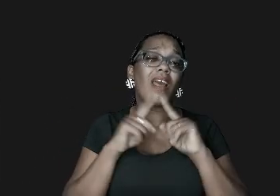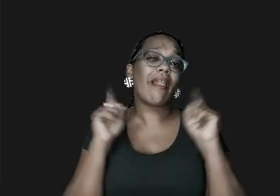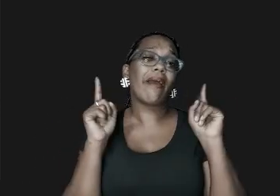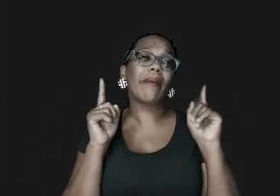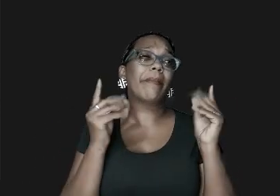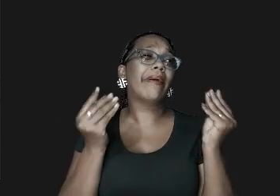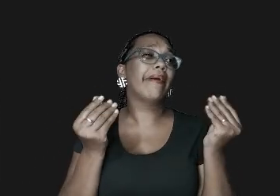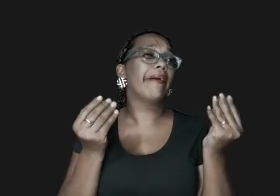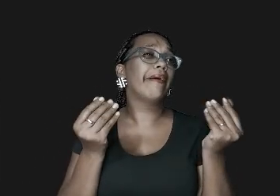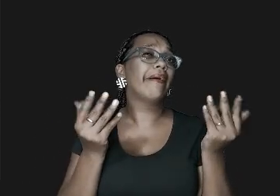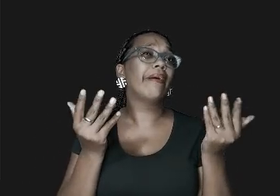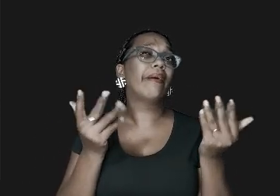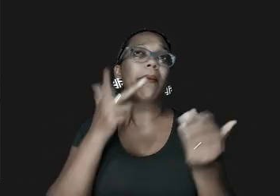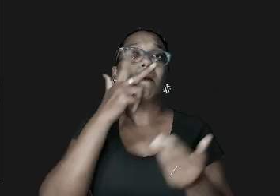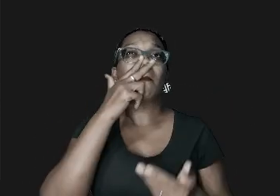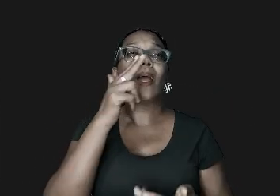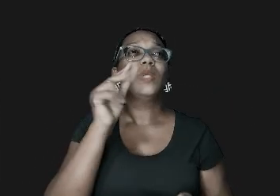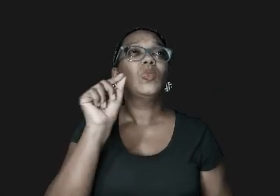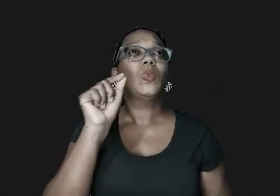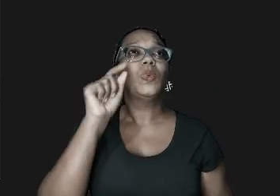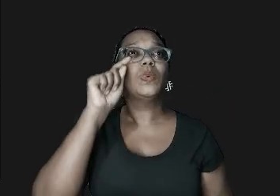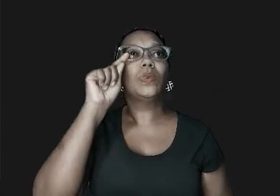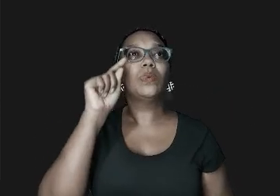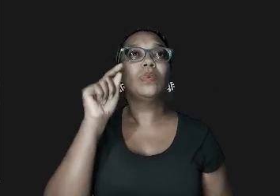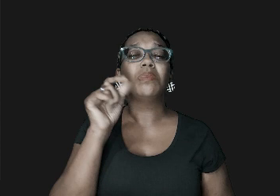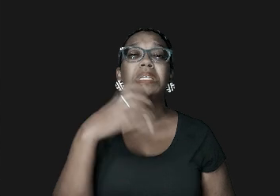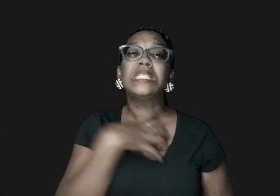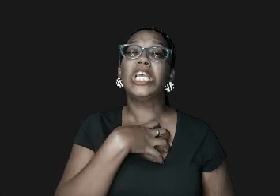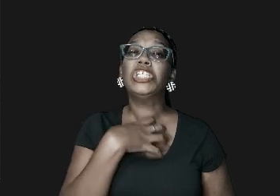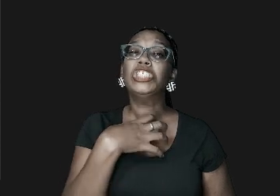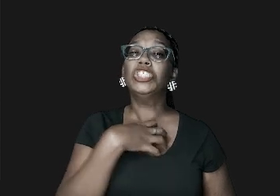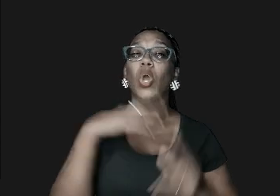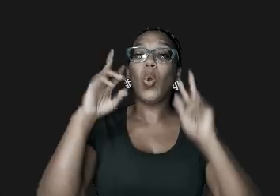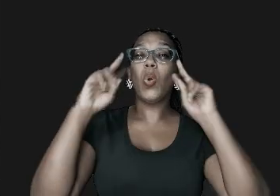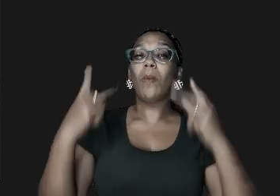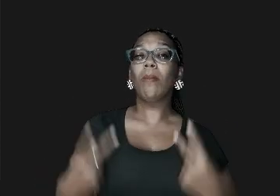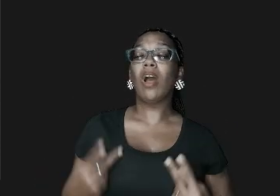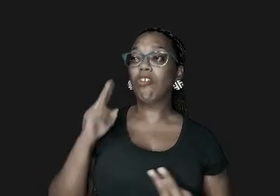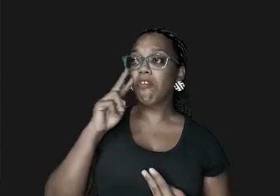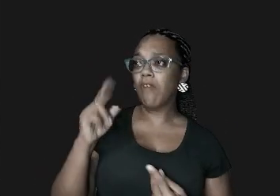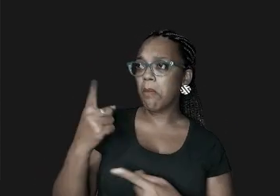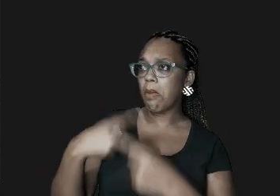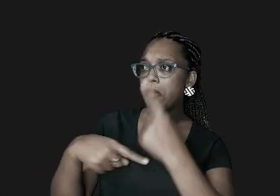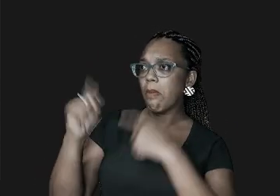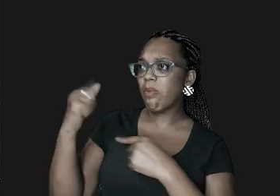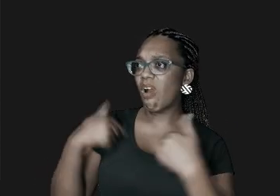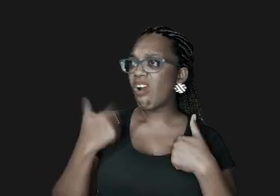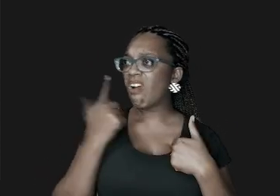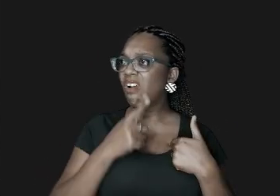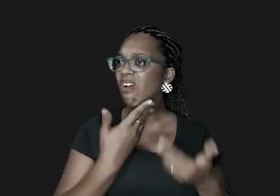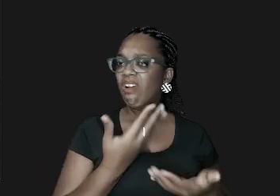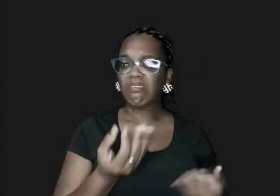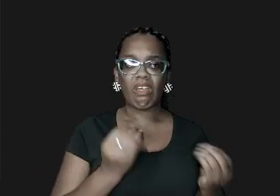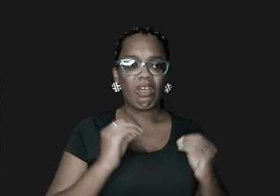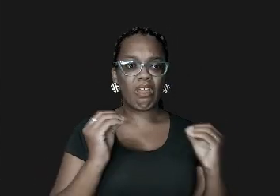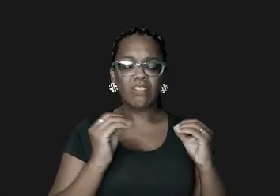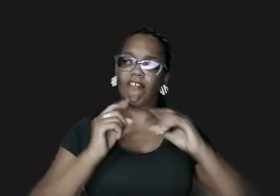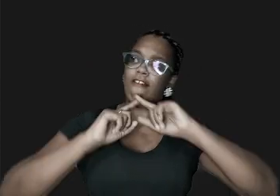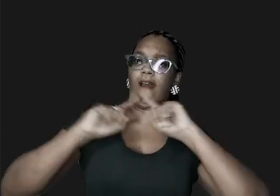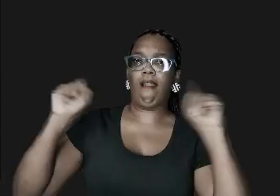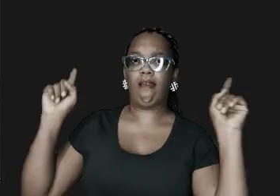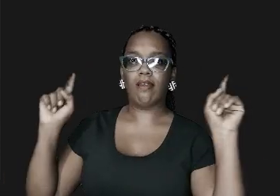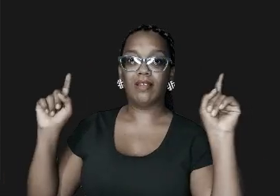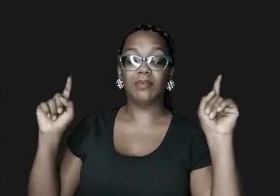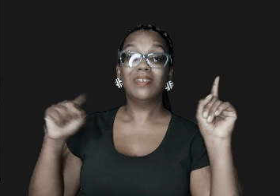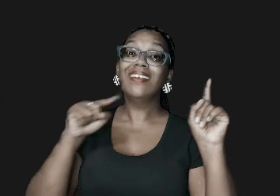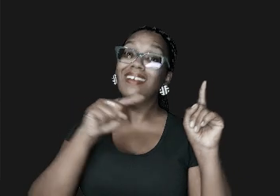mas na verdade não às vezes a reclamação ela vem é meio que o sentimento humano de ver que o outro